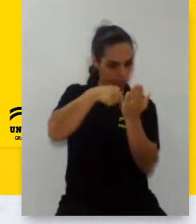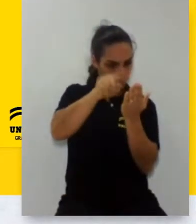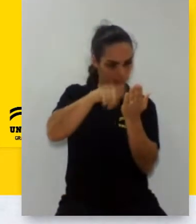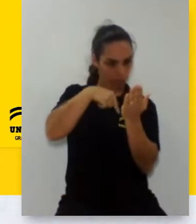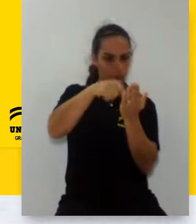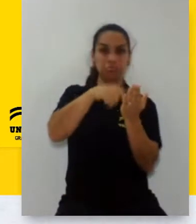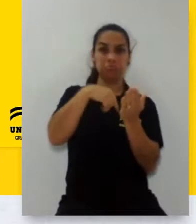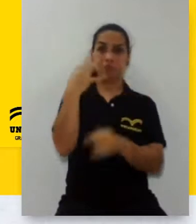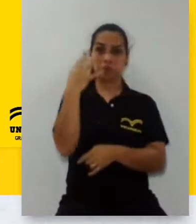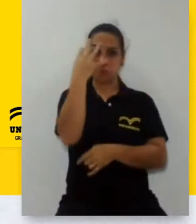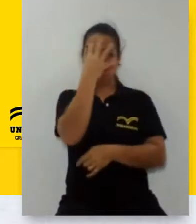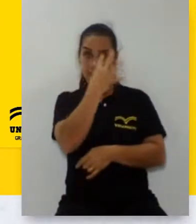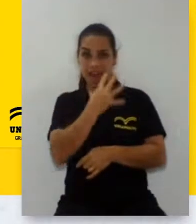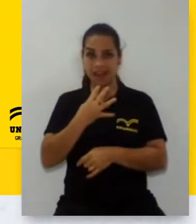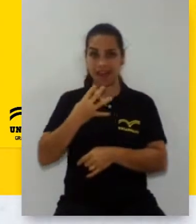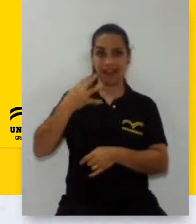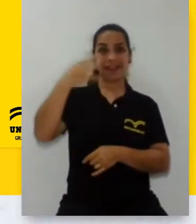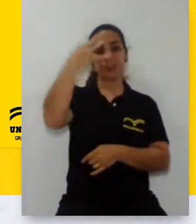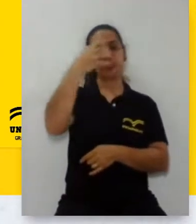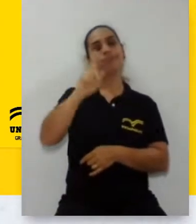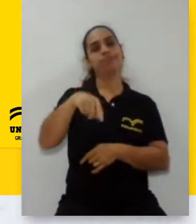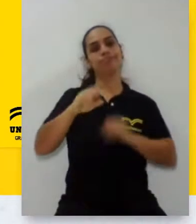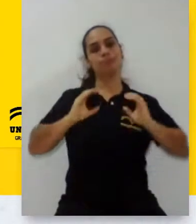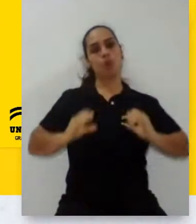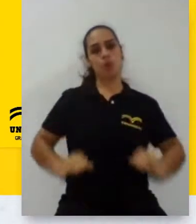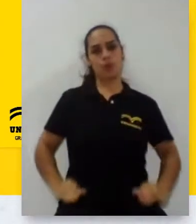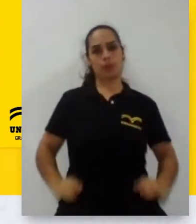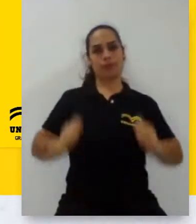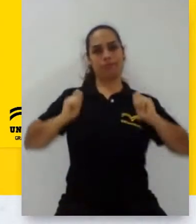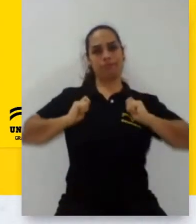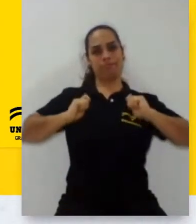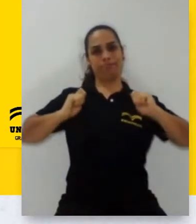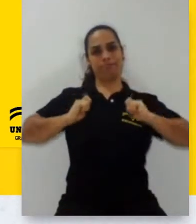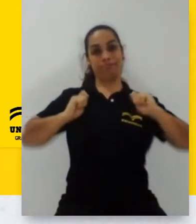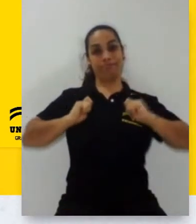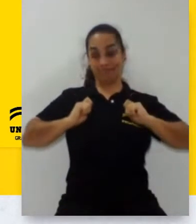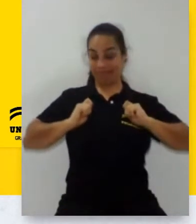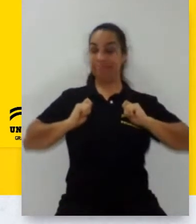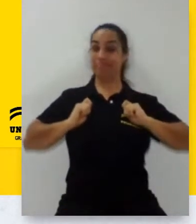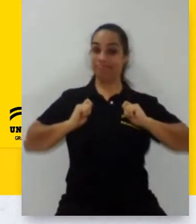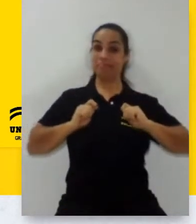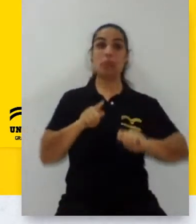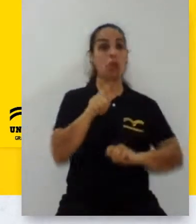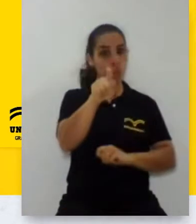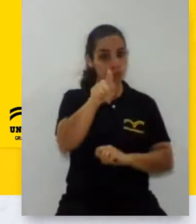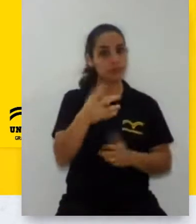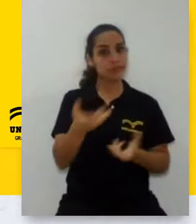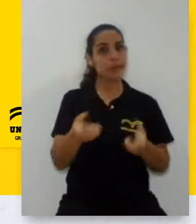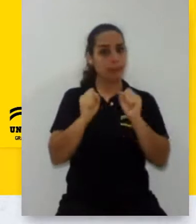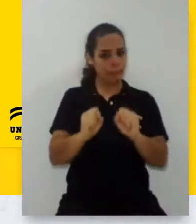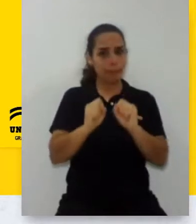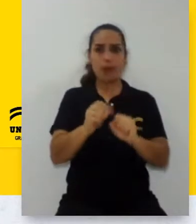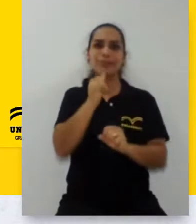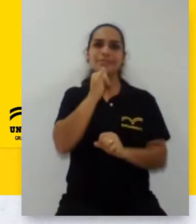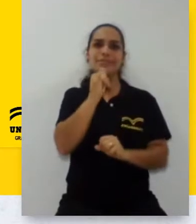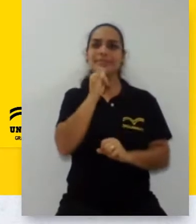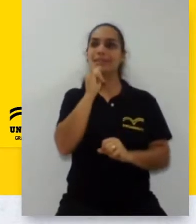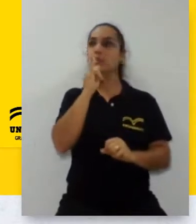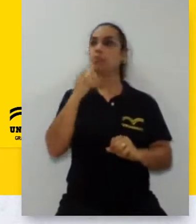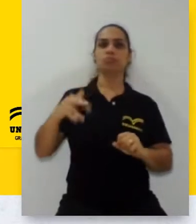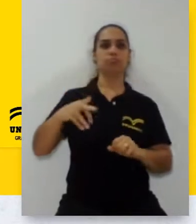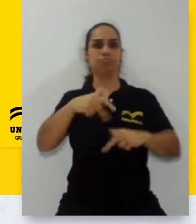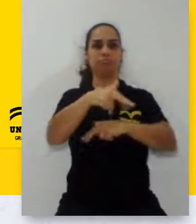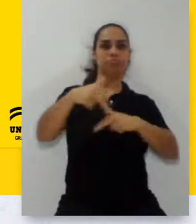sedentário. O que eu quero falar para vocês? Você pode ser ativo fisicamente e ter comportamento sedentário, que é o meu caso.